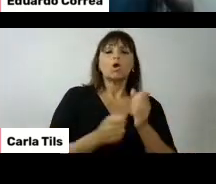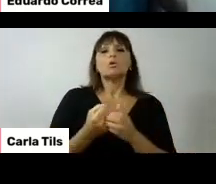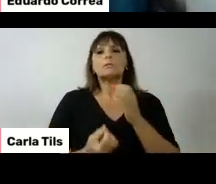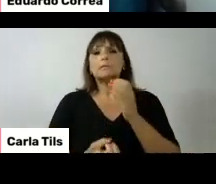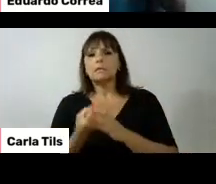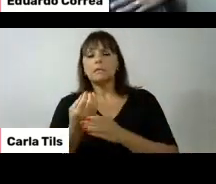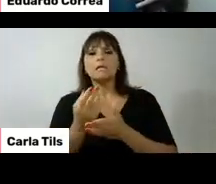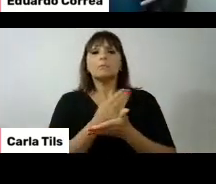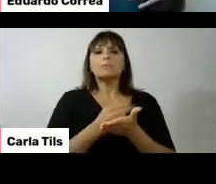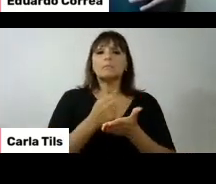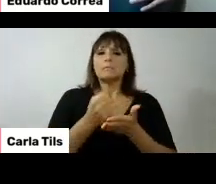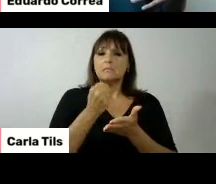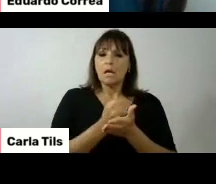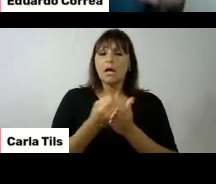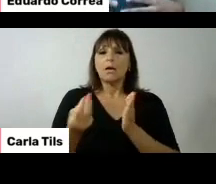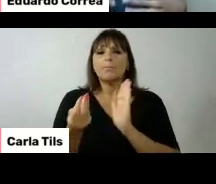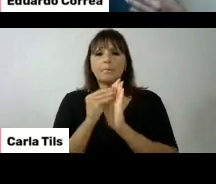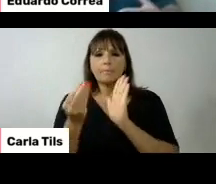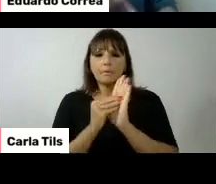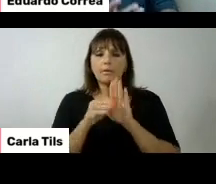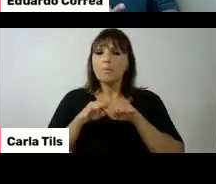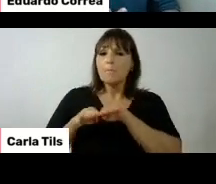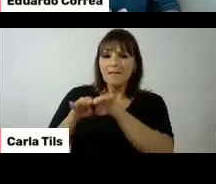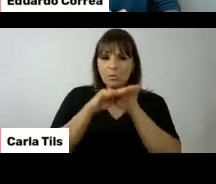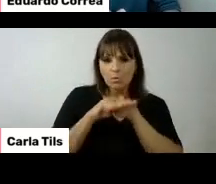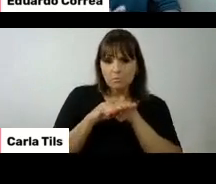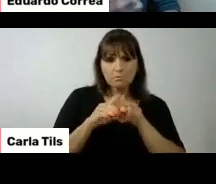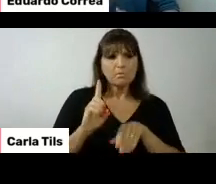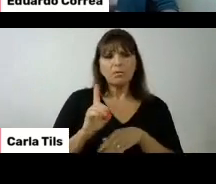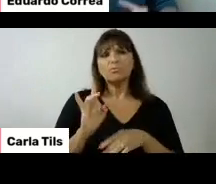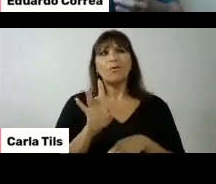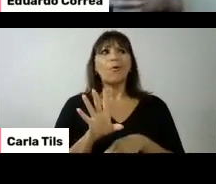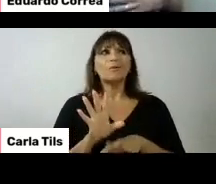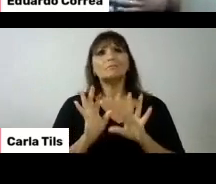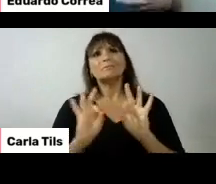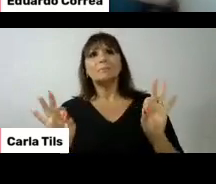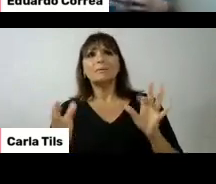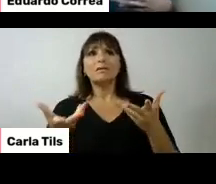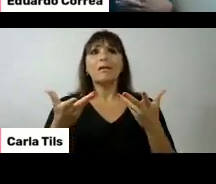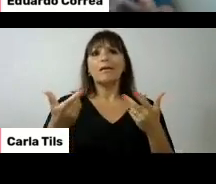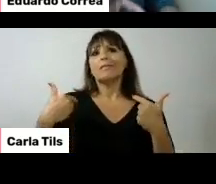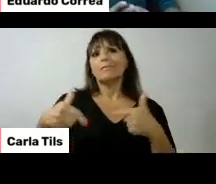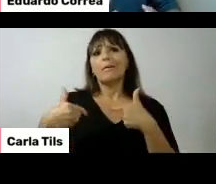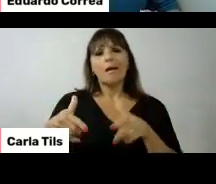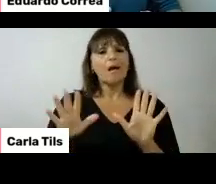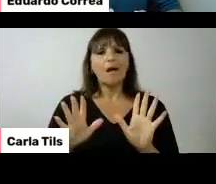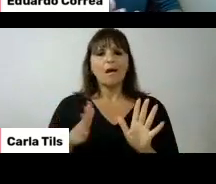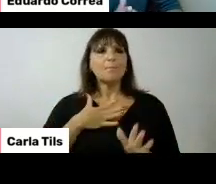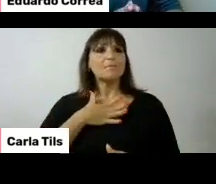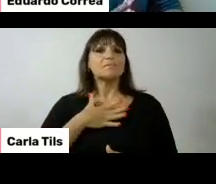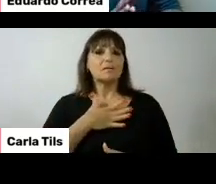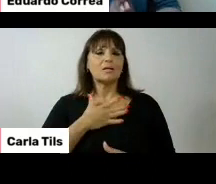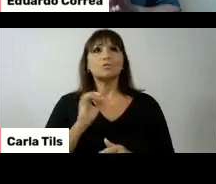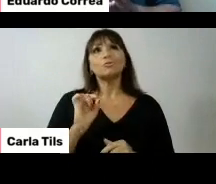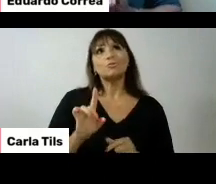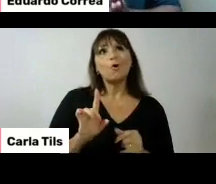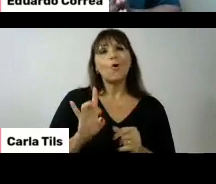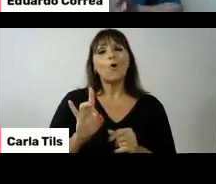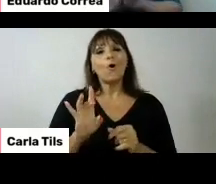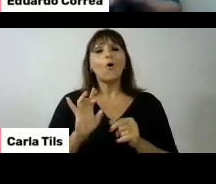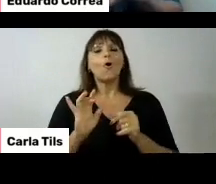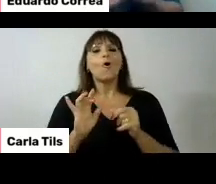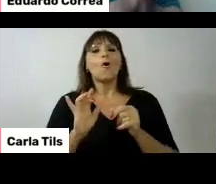padrões simplesmente pelo prazer do trabalho ou pelo simplesmente prazer de codificar algo. Não,